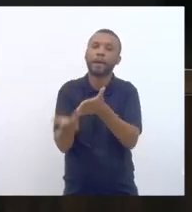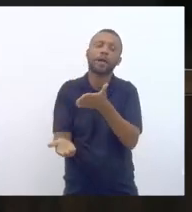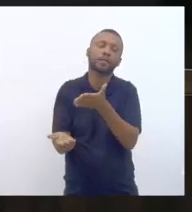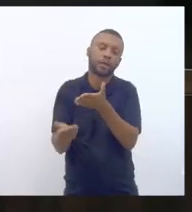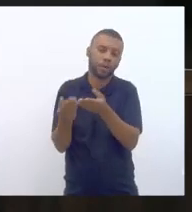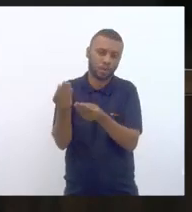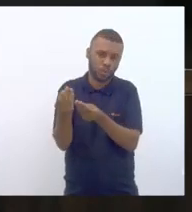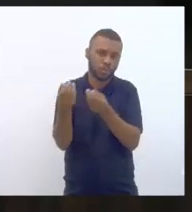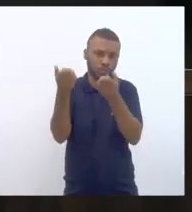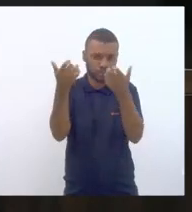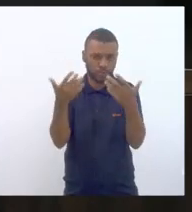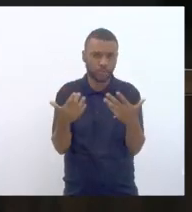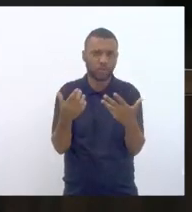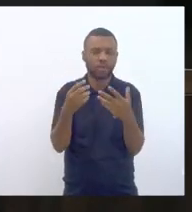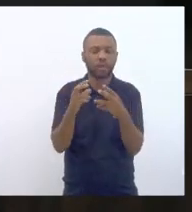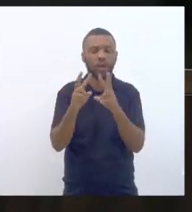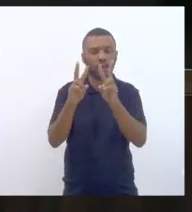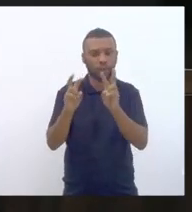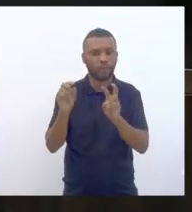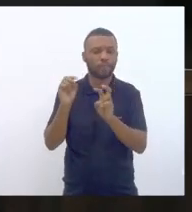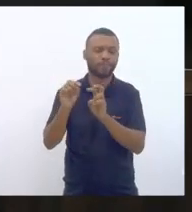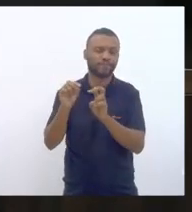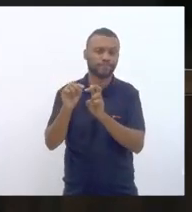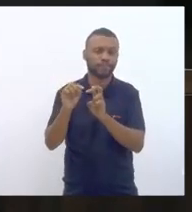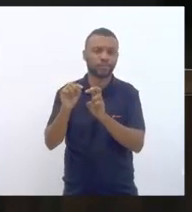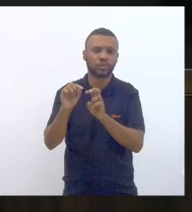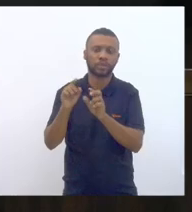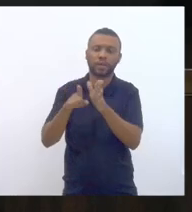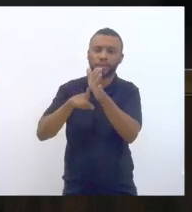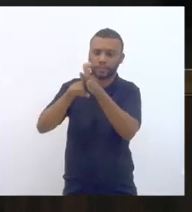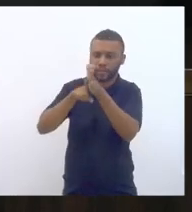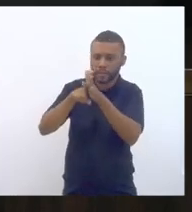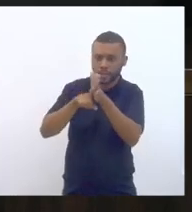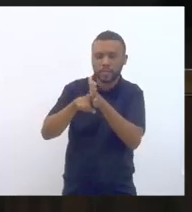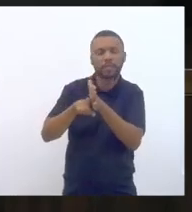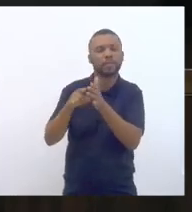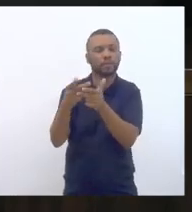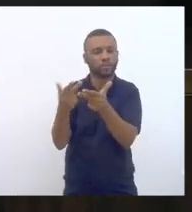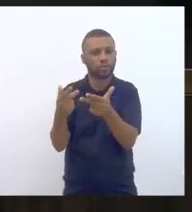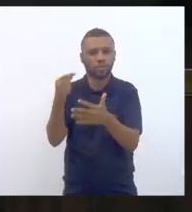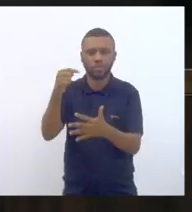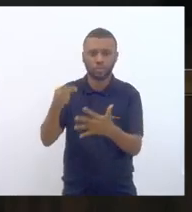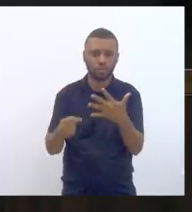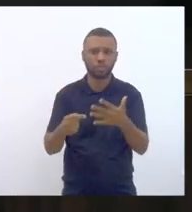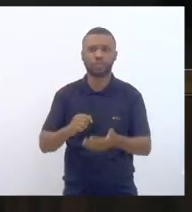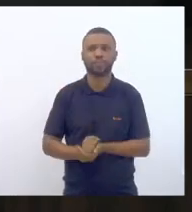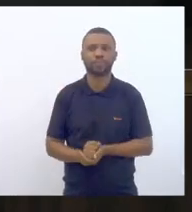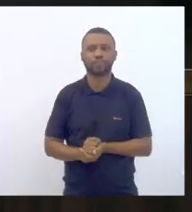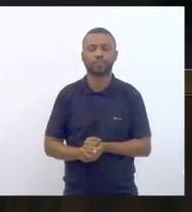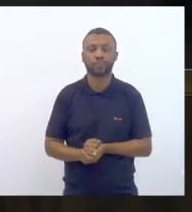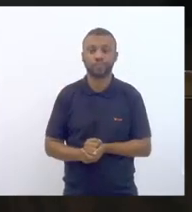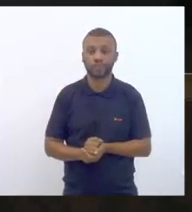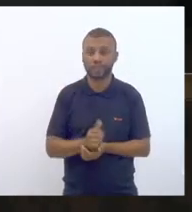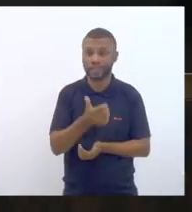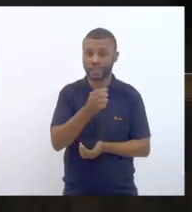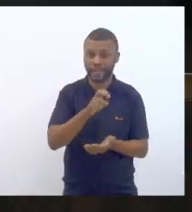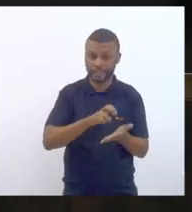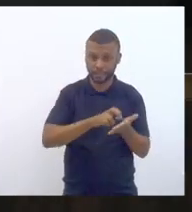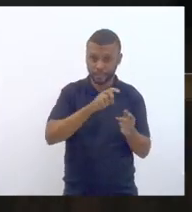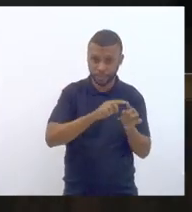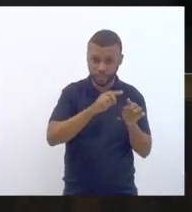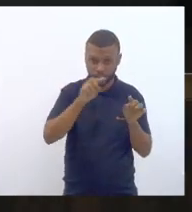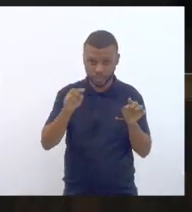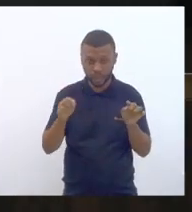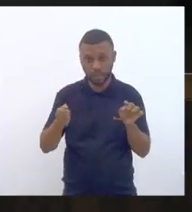disse, as suas pesquisas. De 10 às 12 horas, dia